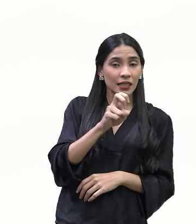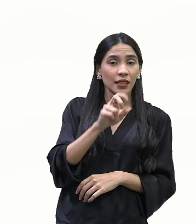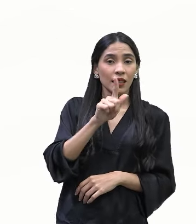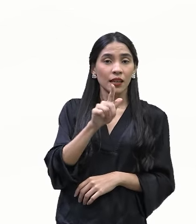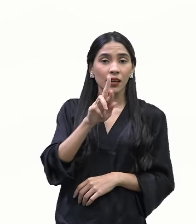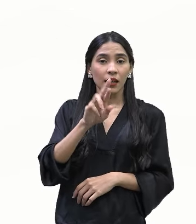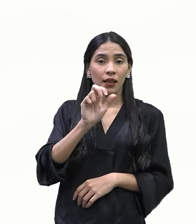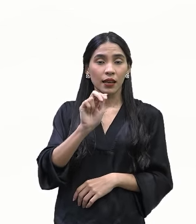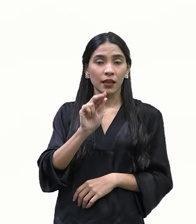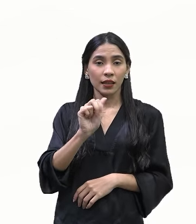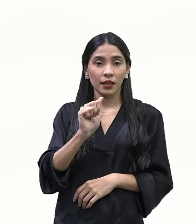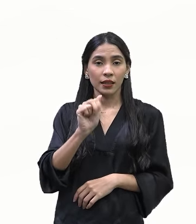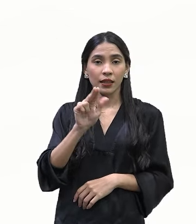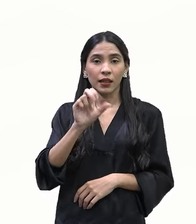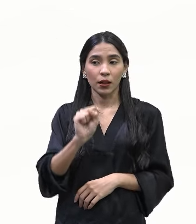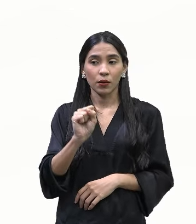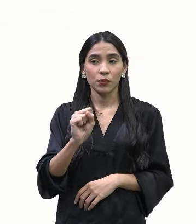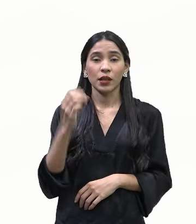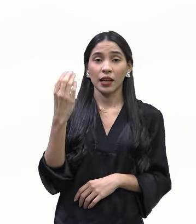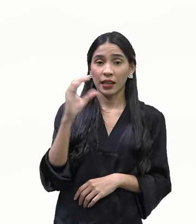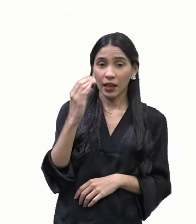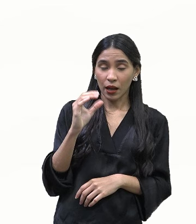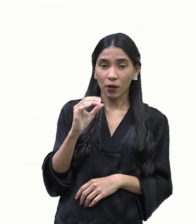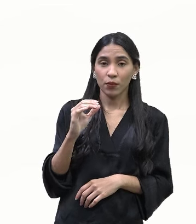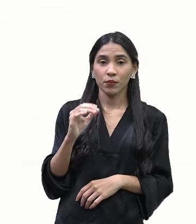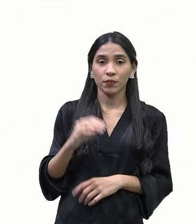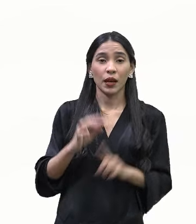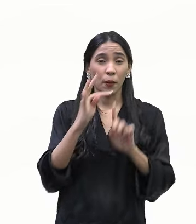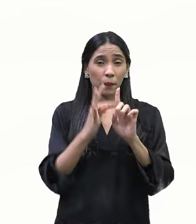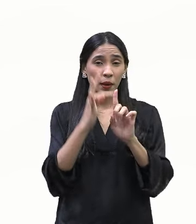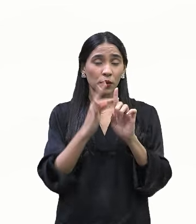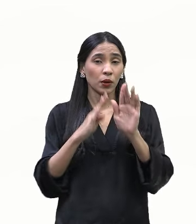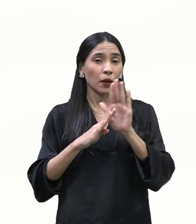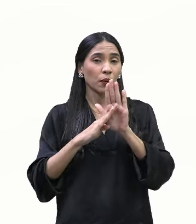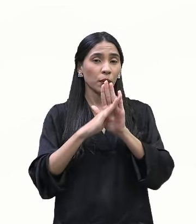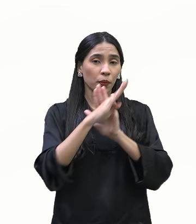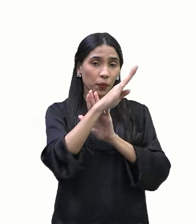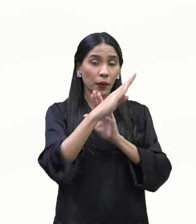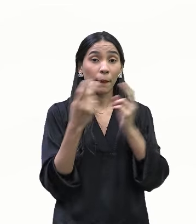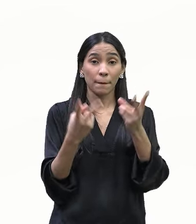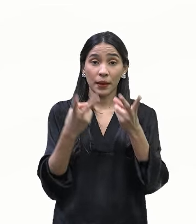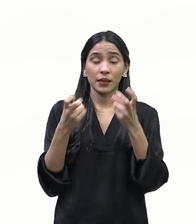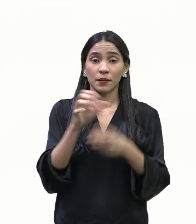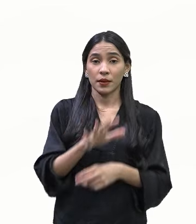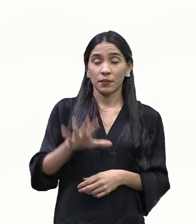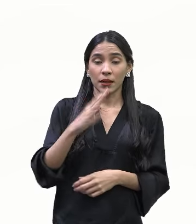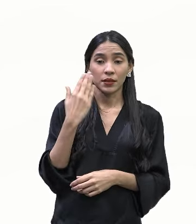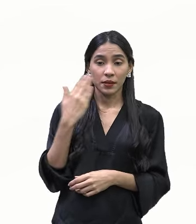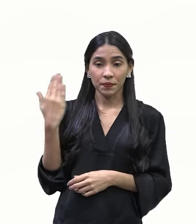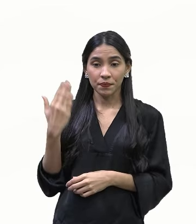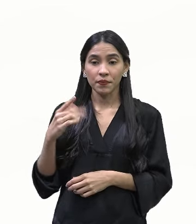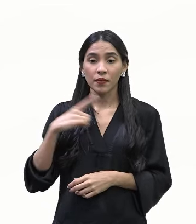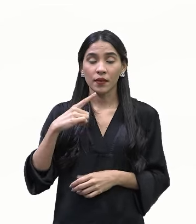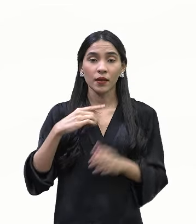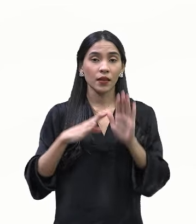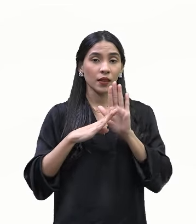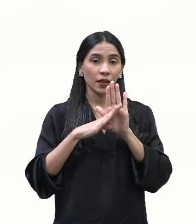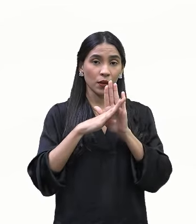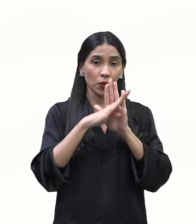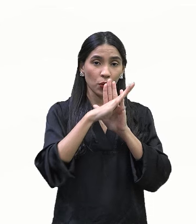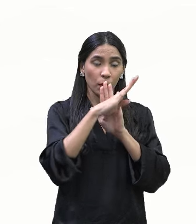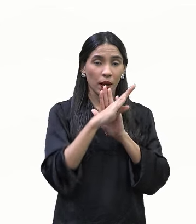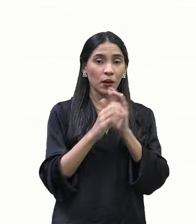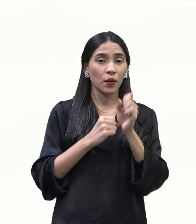e cada vez mais está aumentando. Então note aqui, ó, que nós temos um aumento ao longo